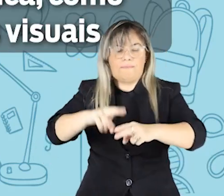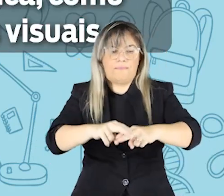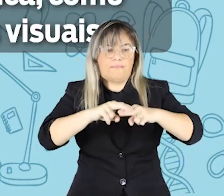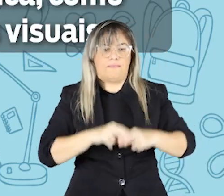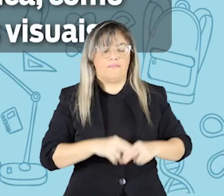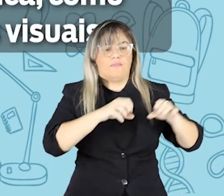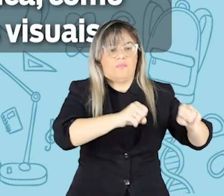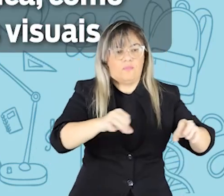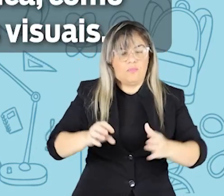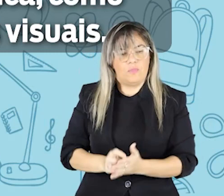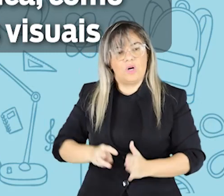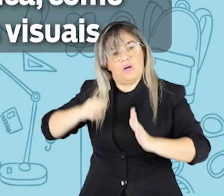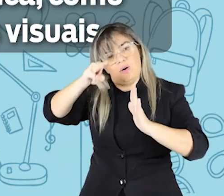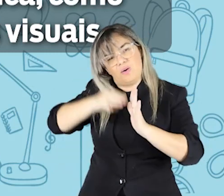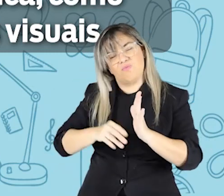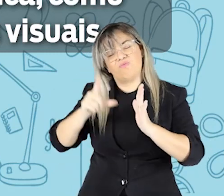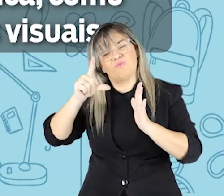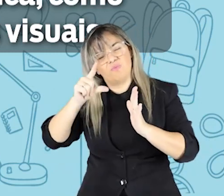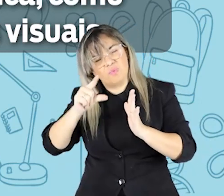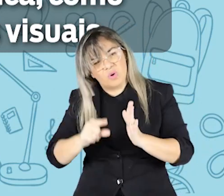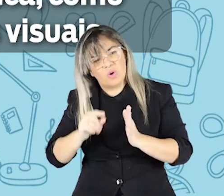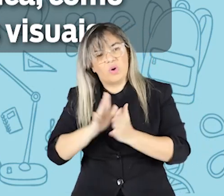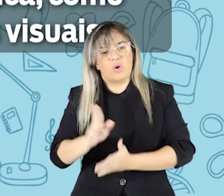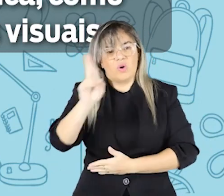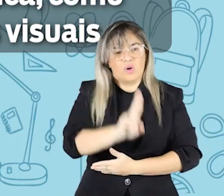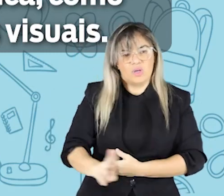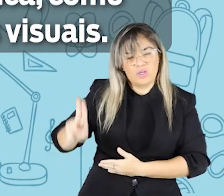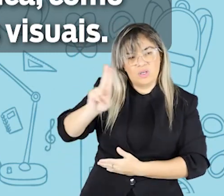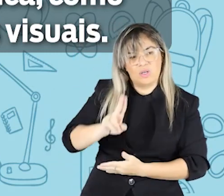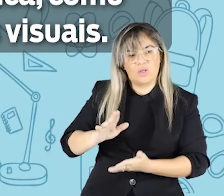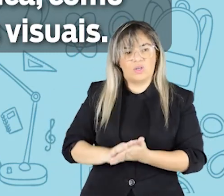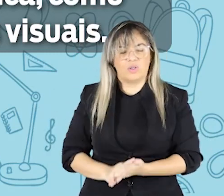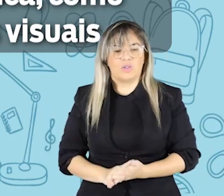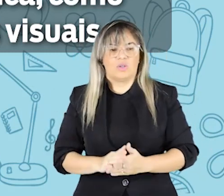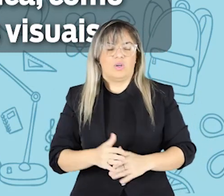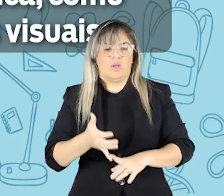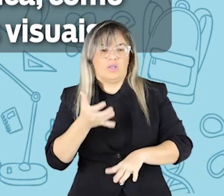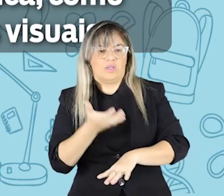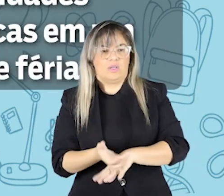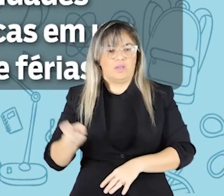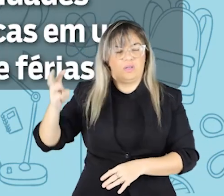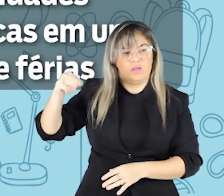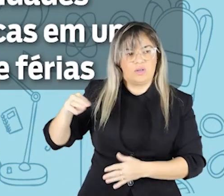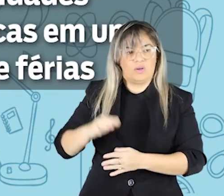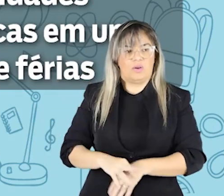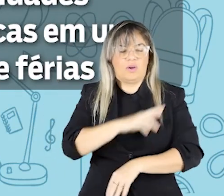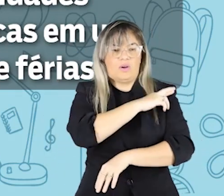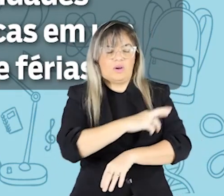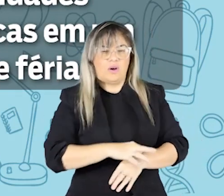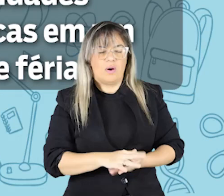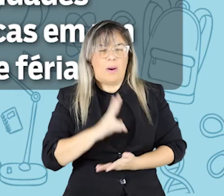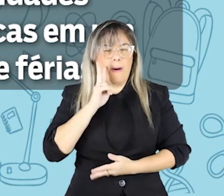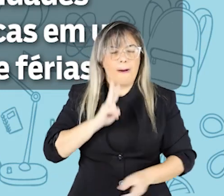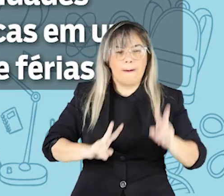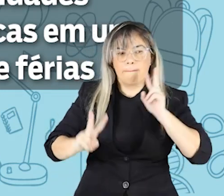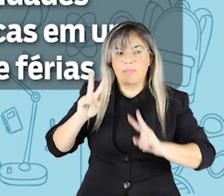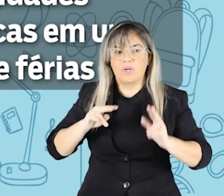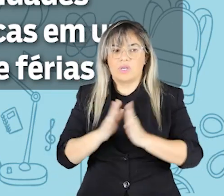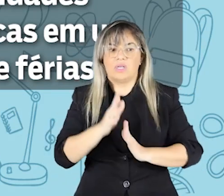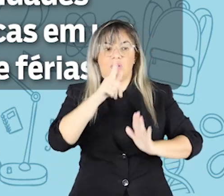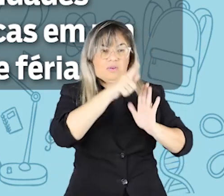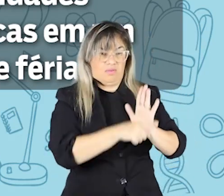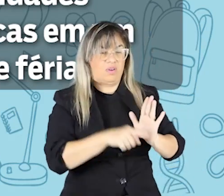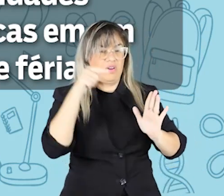usa métodos ainda pouco explorados nas aulas de matemática, como recursos visuais. E seu programa tem dado